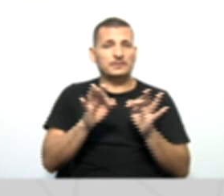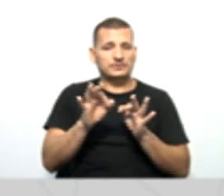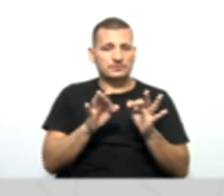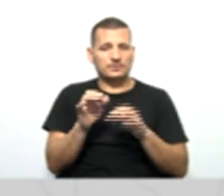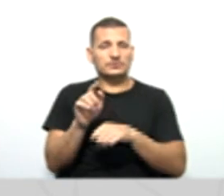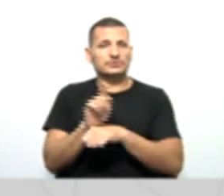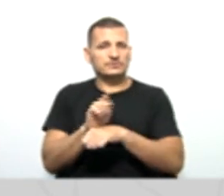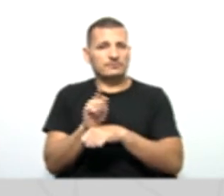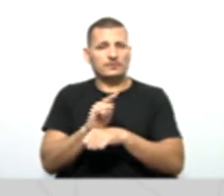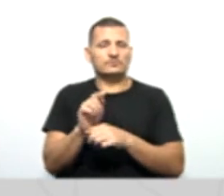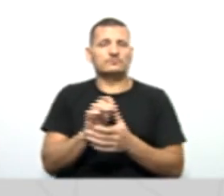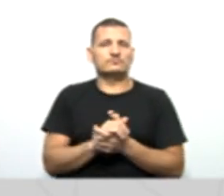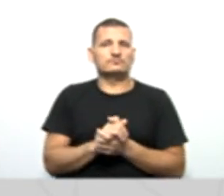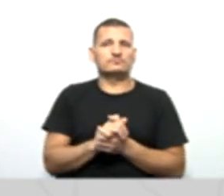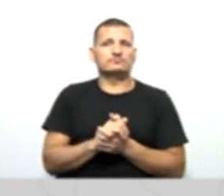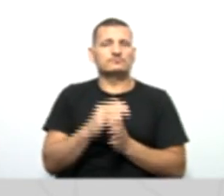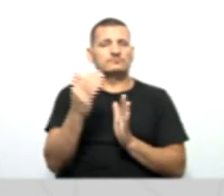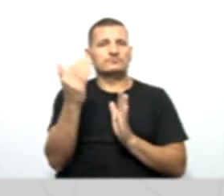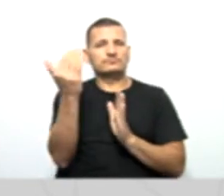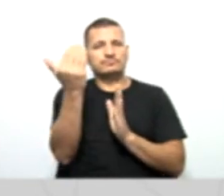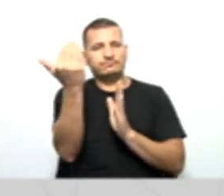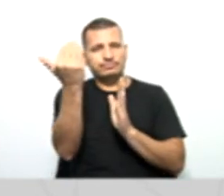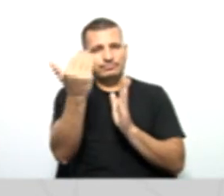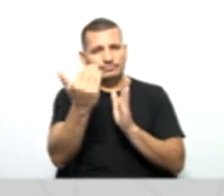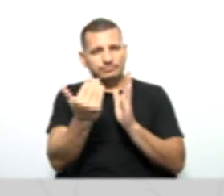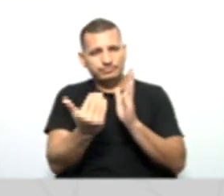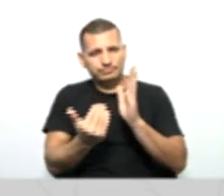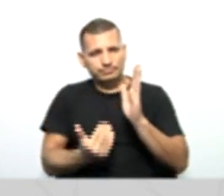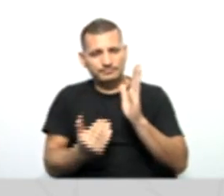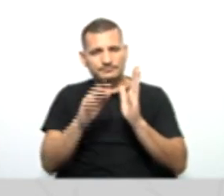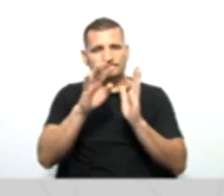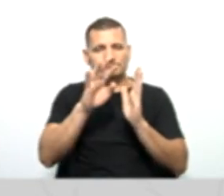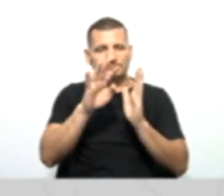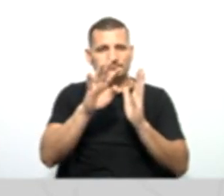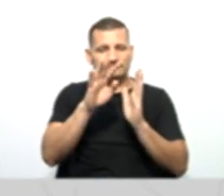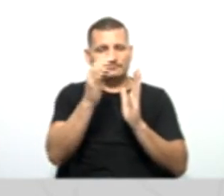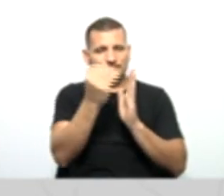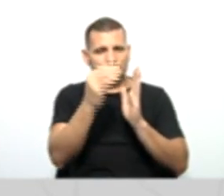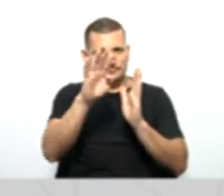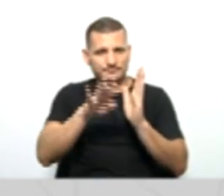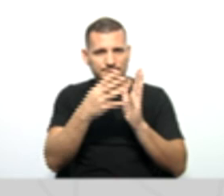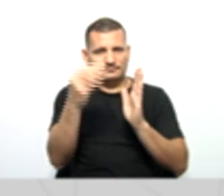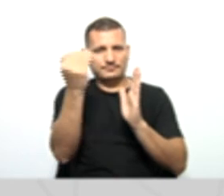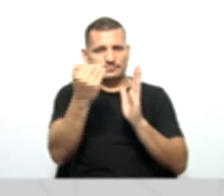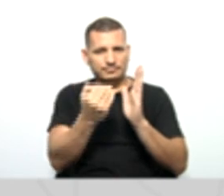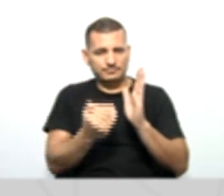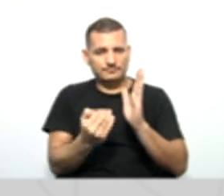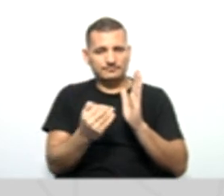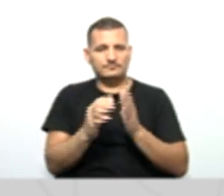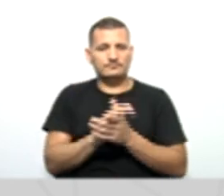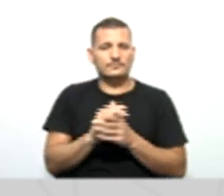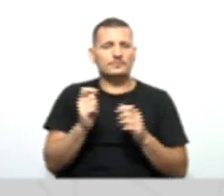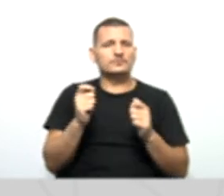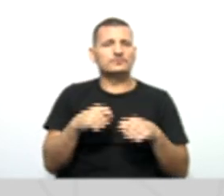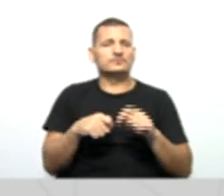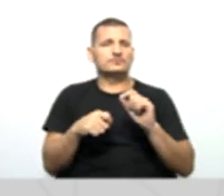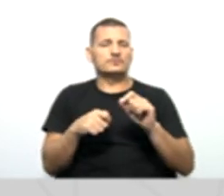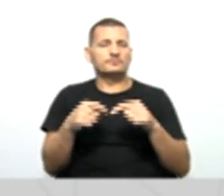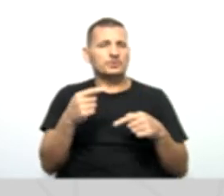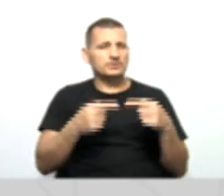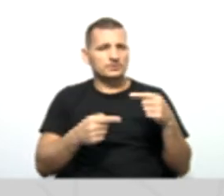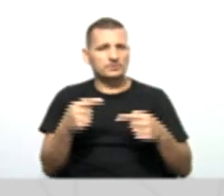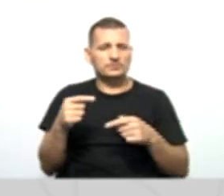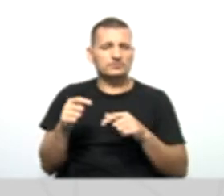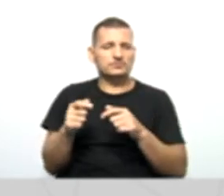do cronograma. É possível se forem estabelecidas políticas, procedimentos para desenvolver e gerenciar e